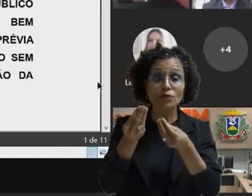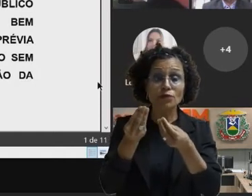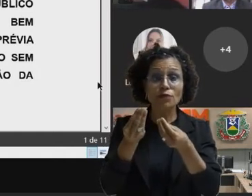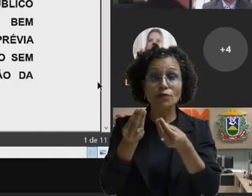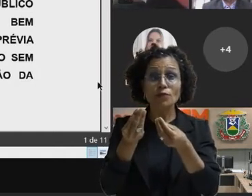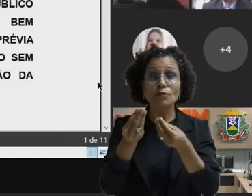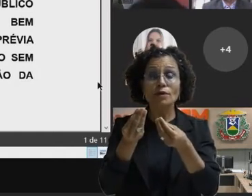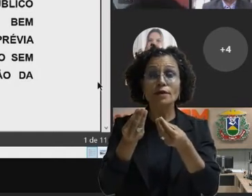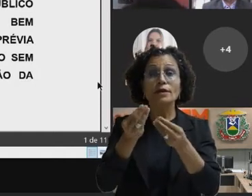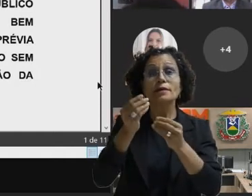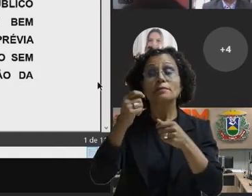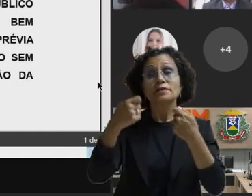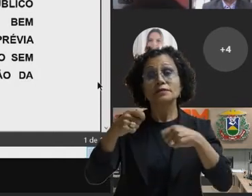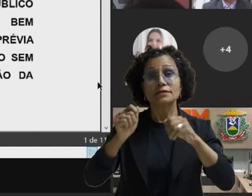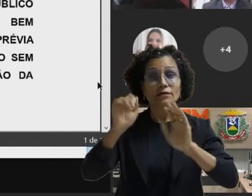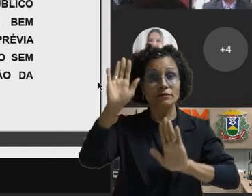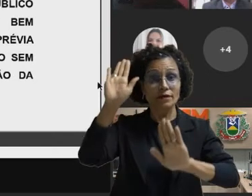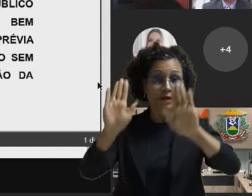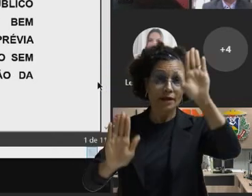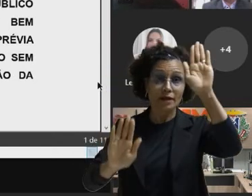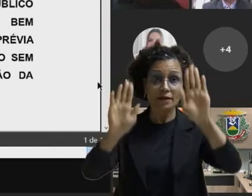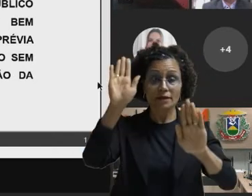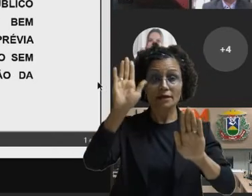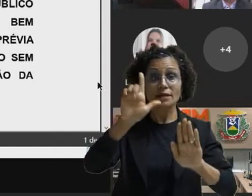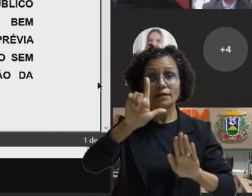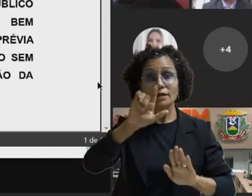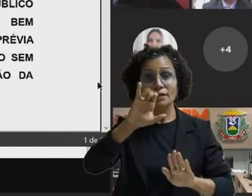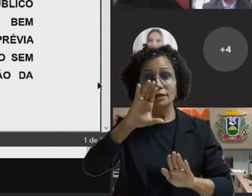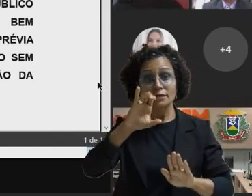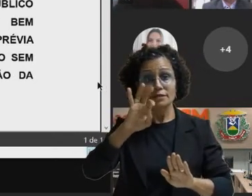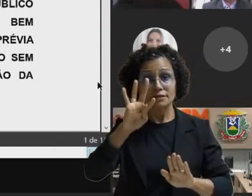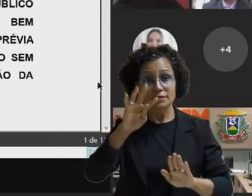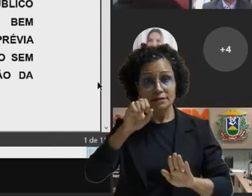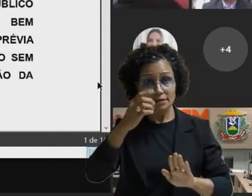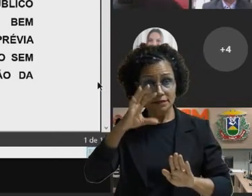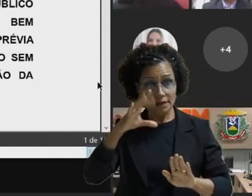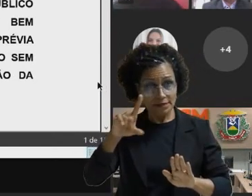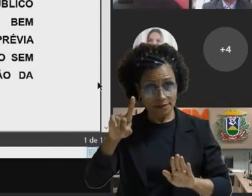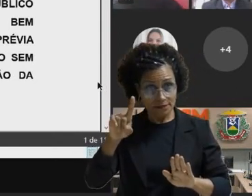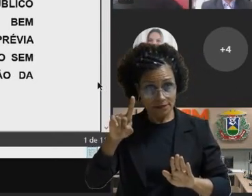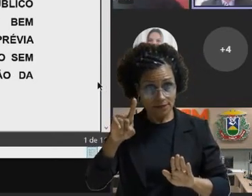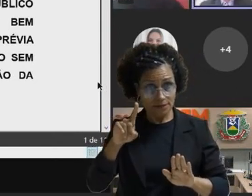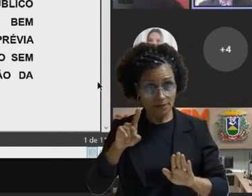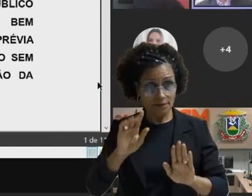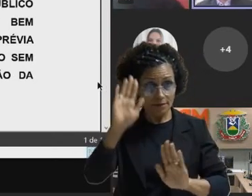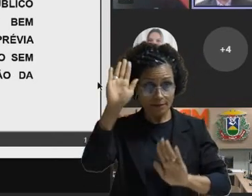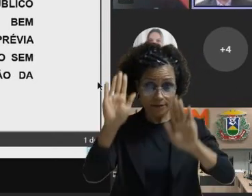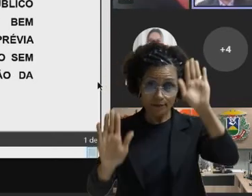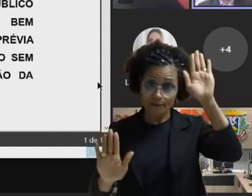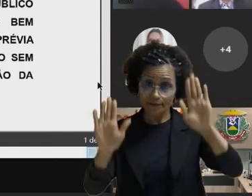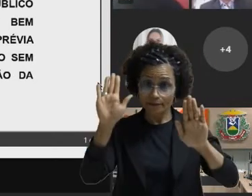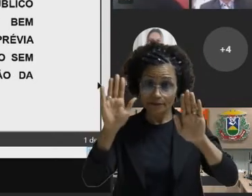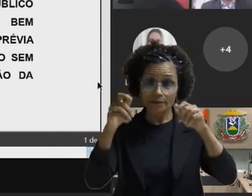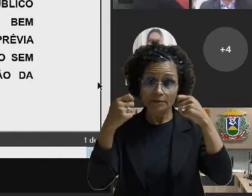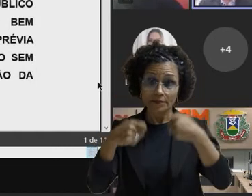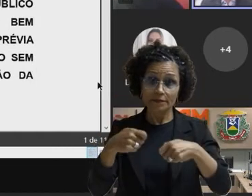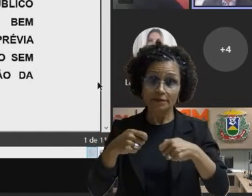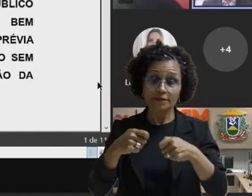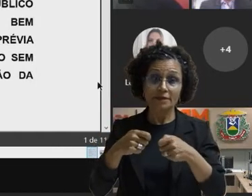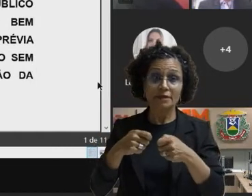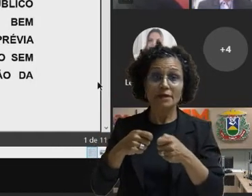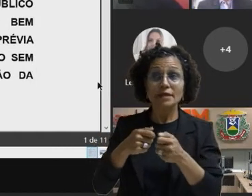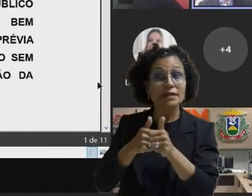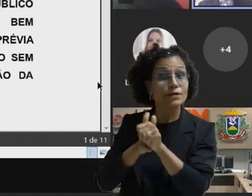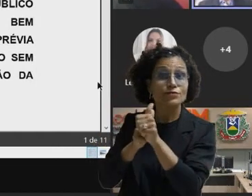seria lícita se eles seguissem as formalidades. Então, eles deixaram de seguir as formalidades